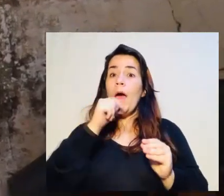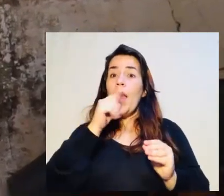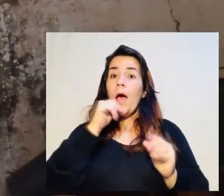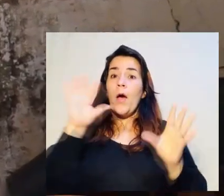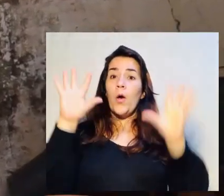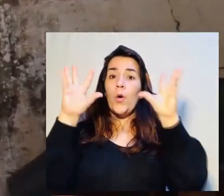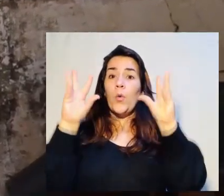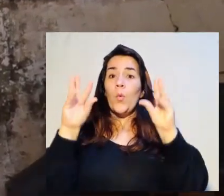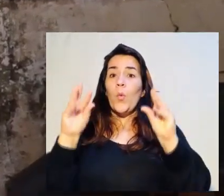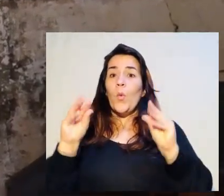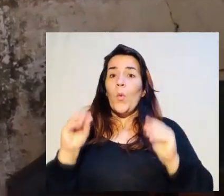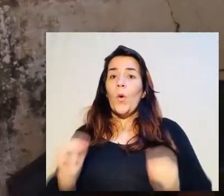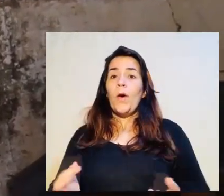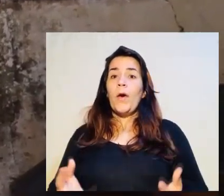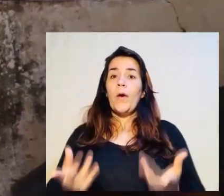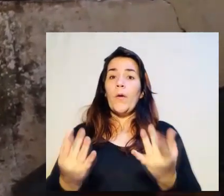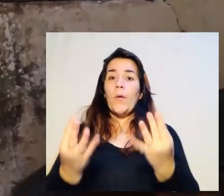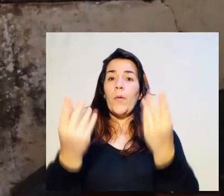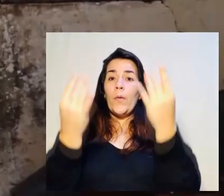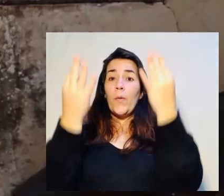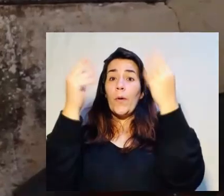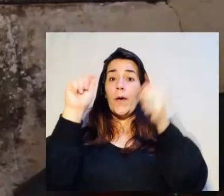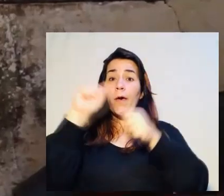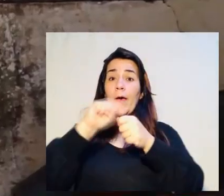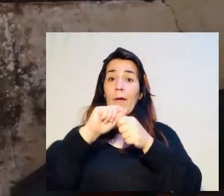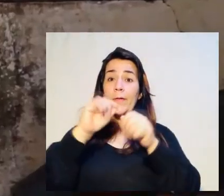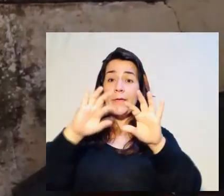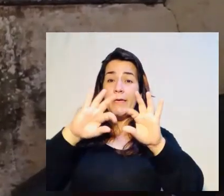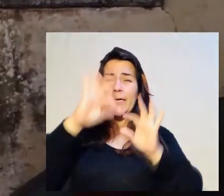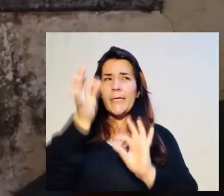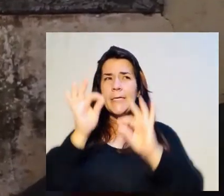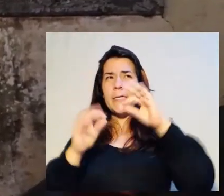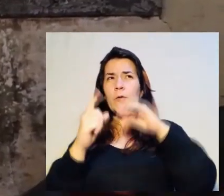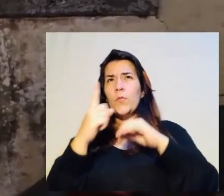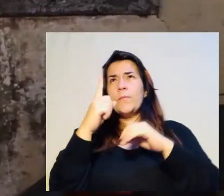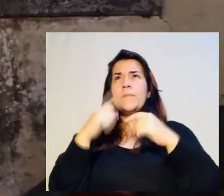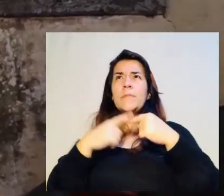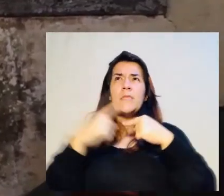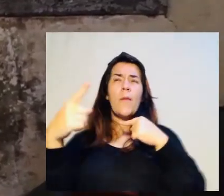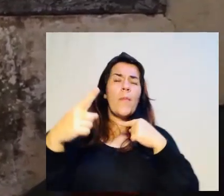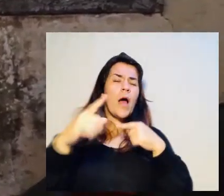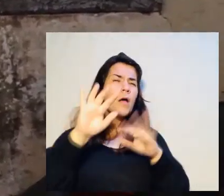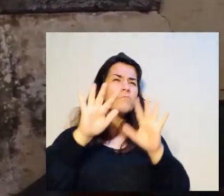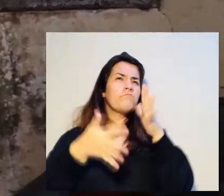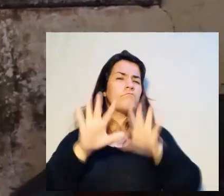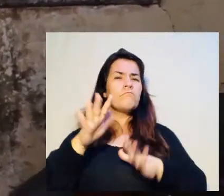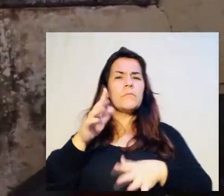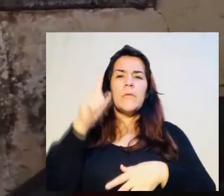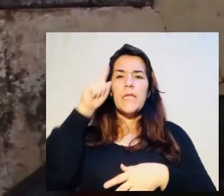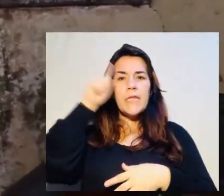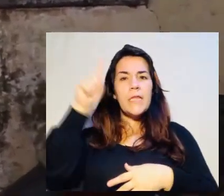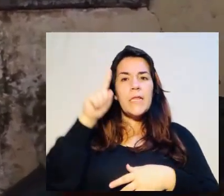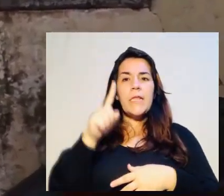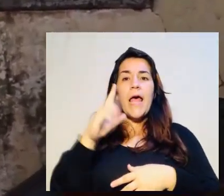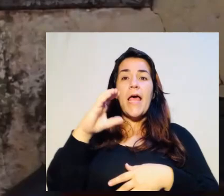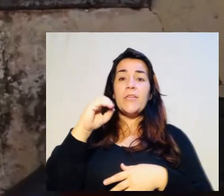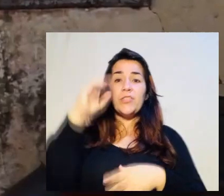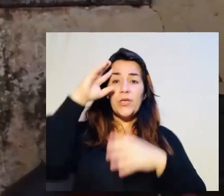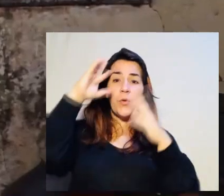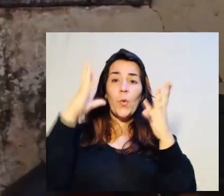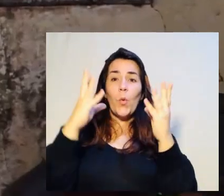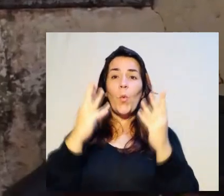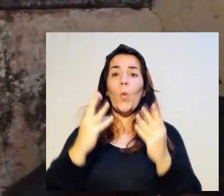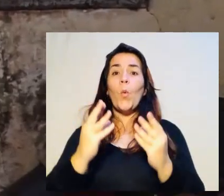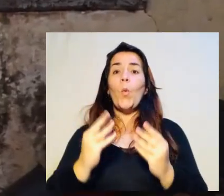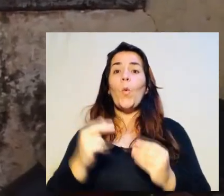seca, quando você estiver apertando ela e estiver fazendo aqueles cracks, assim, que vai demorar aproximadamente 1 semana, 10 dias,